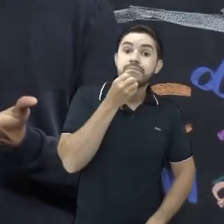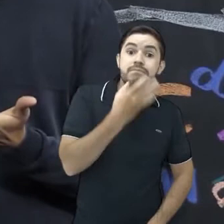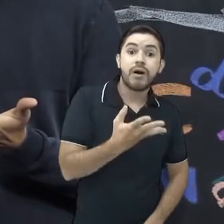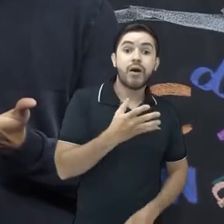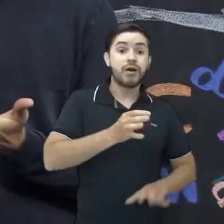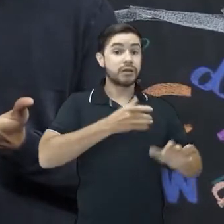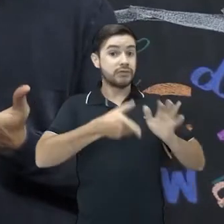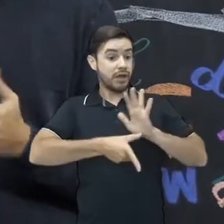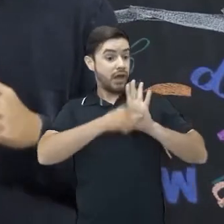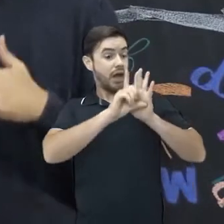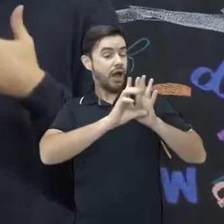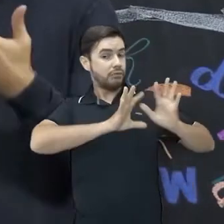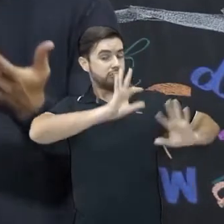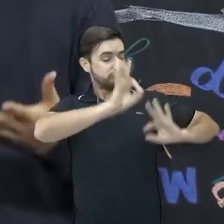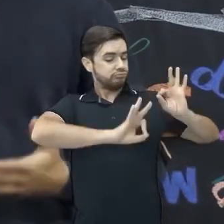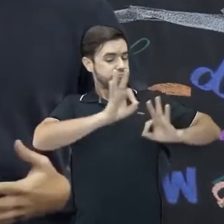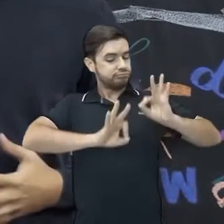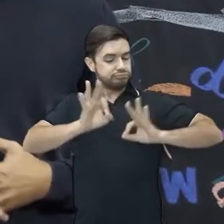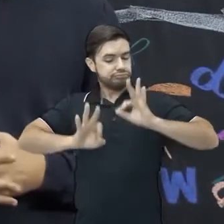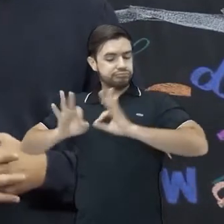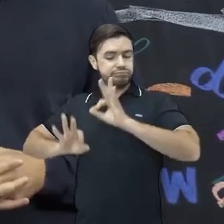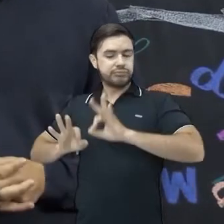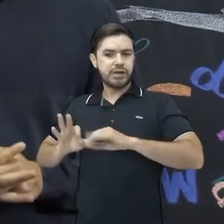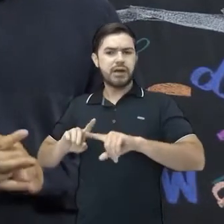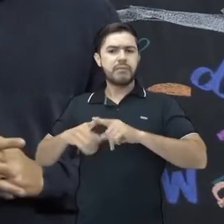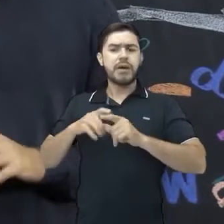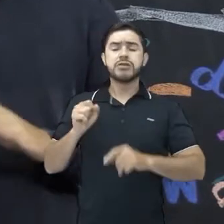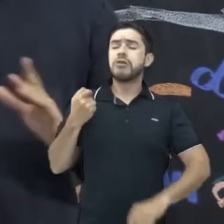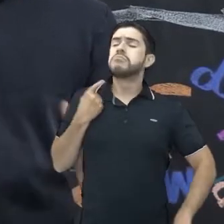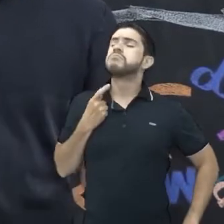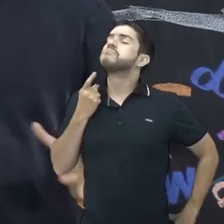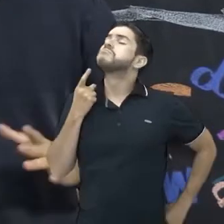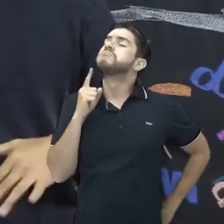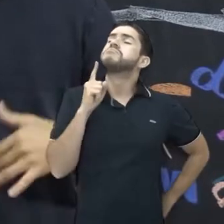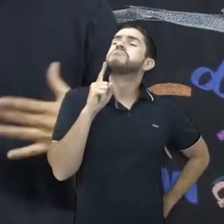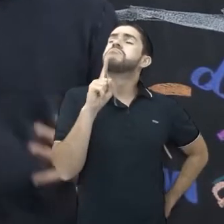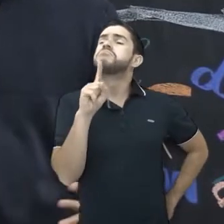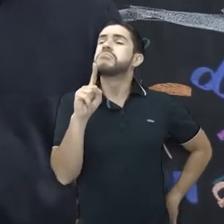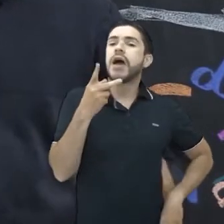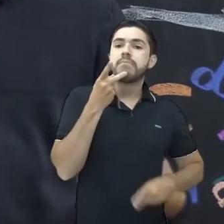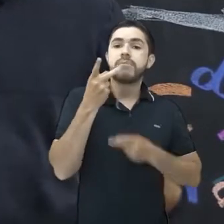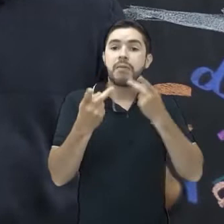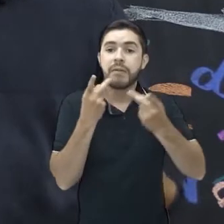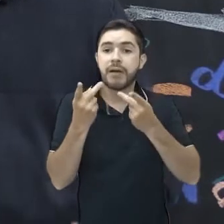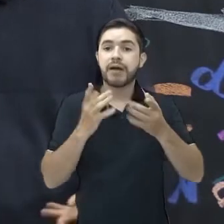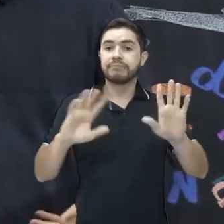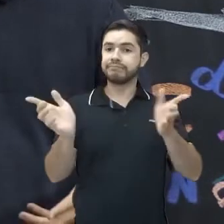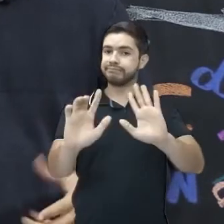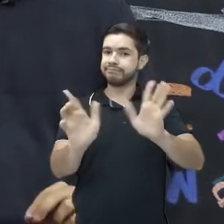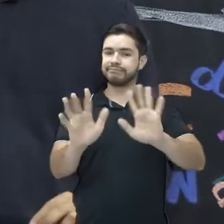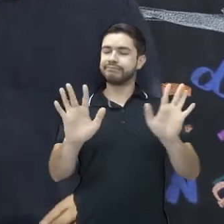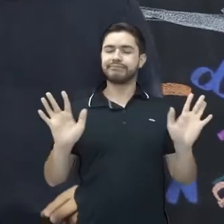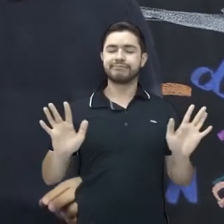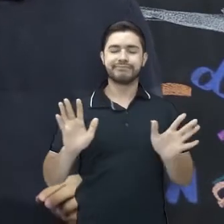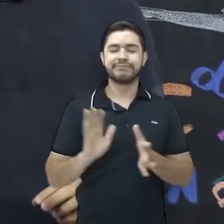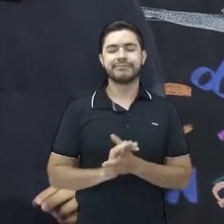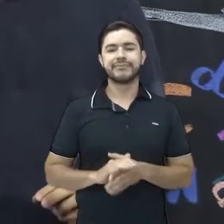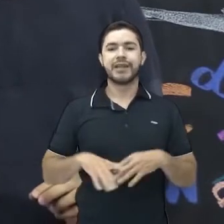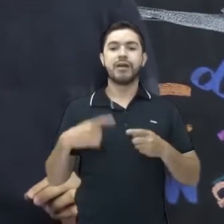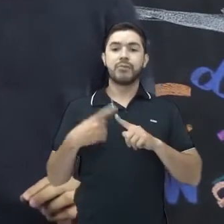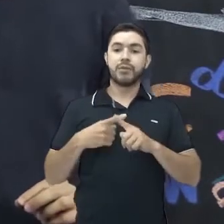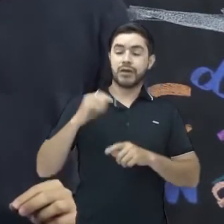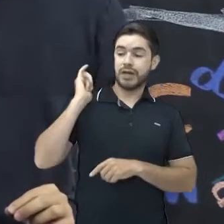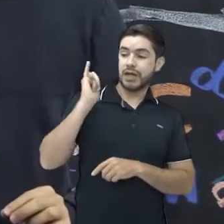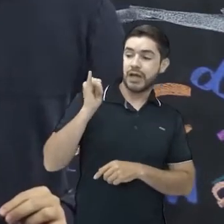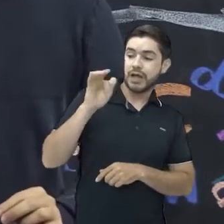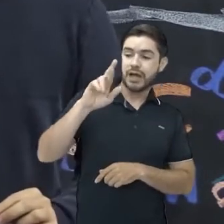essa fala antes. Nunca vá somente de forma improvisada. Embora algumas pessoas consigam fazer uma improvisação muito boa, o relato se